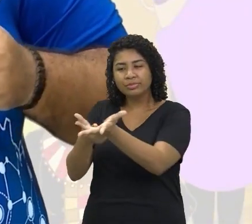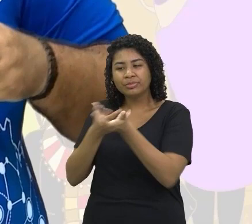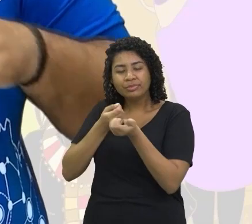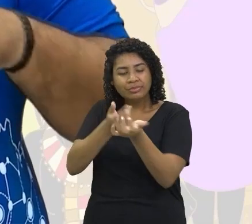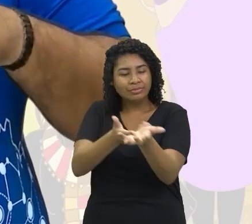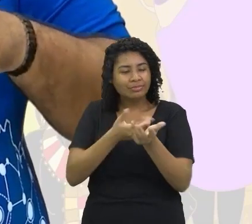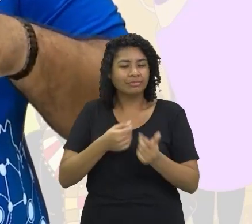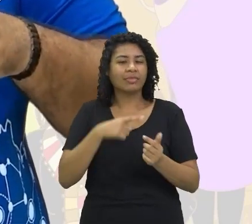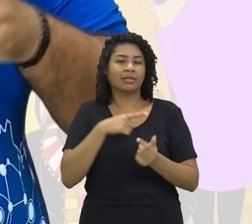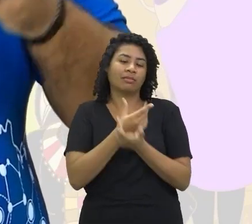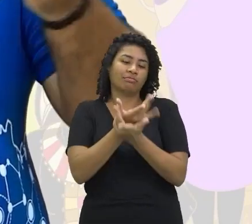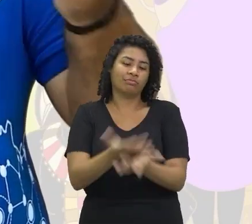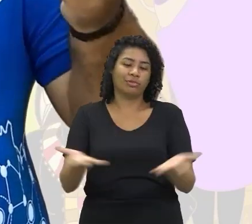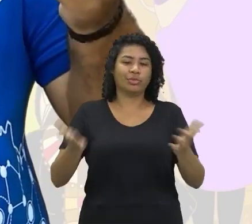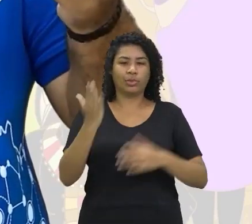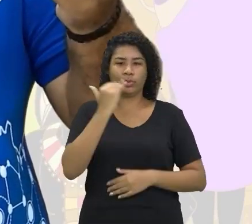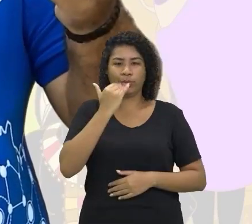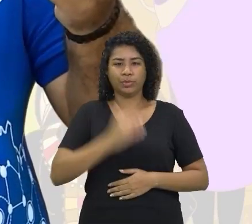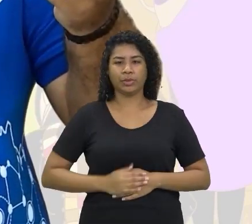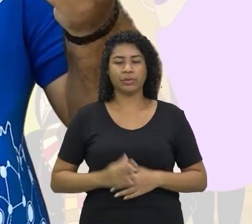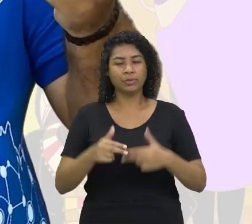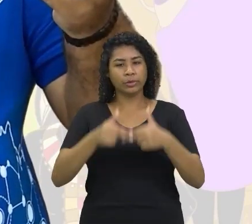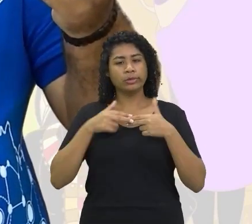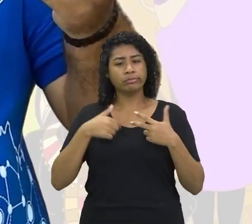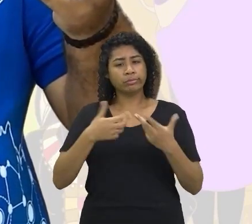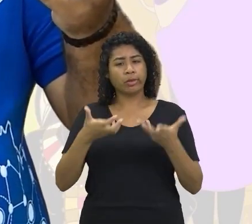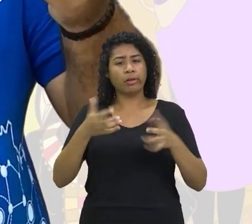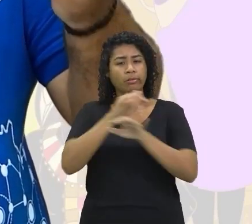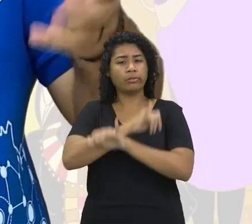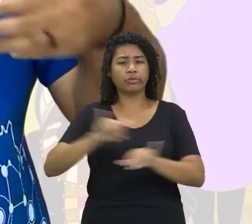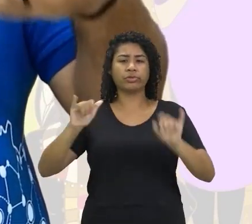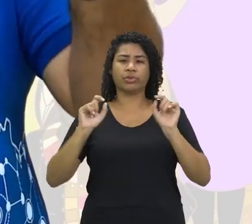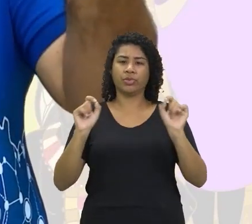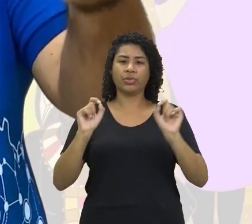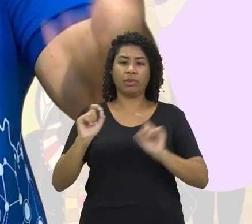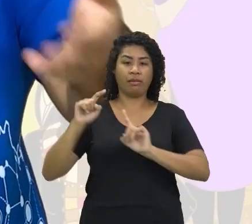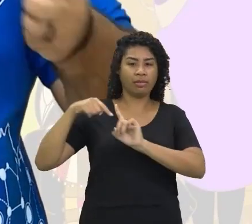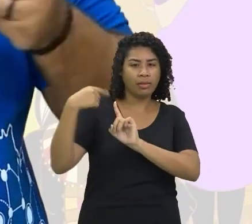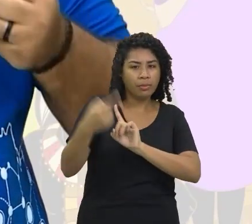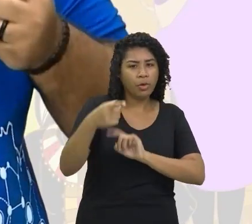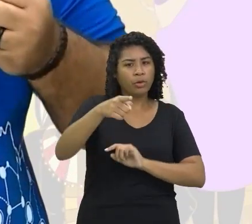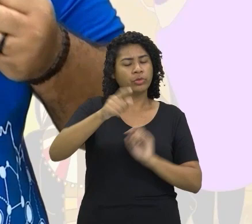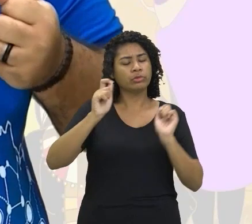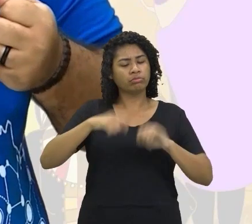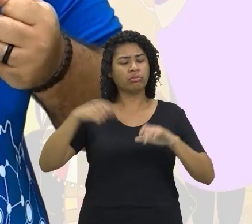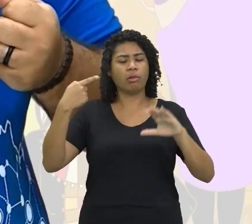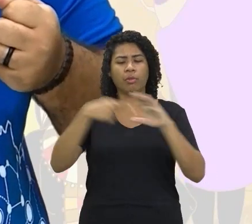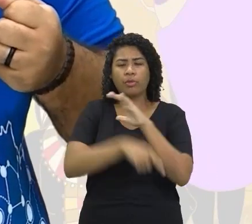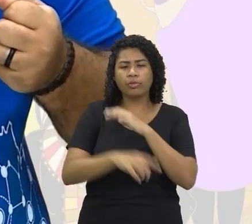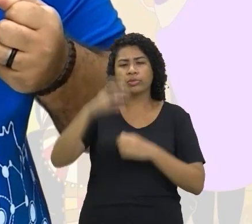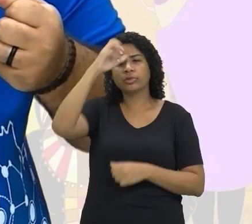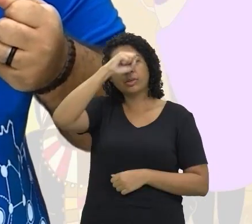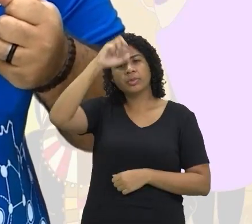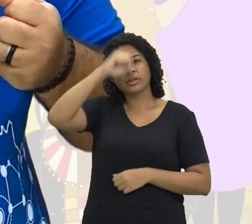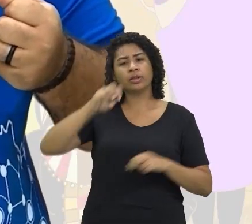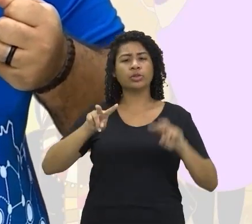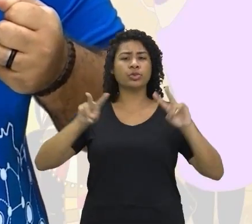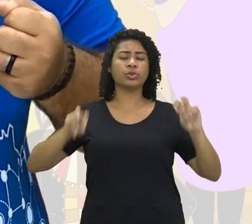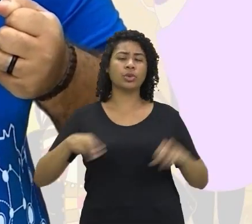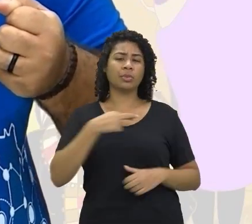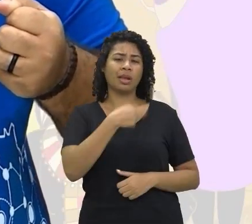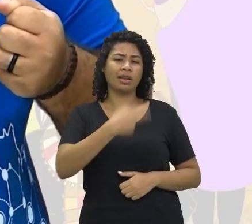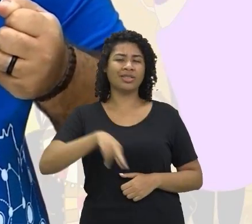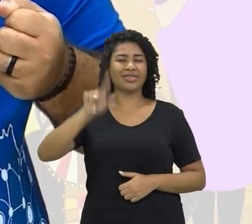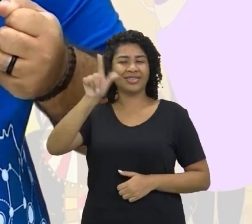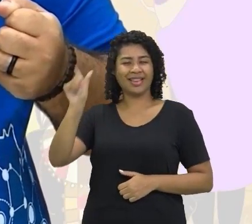Então, quero te desejar que você possa depois aprofundar um pouquinho mais sobre as religiões africanas e fica aqui a